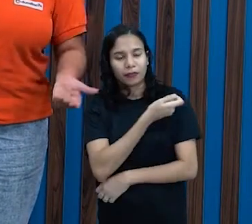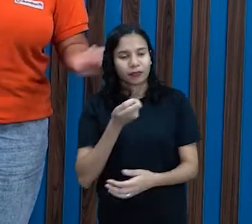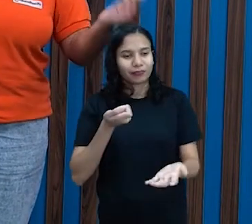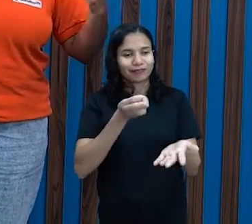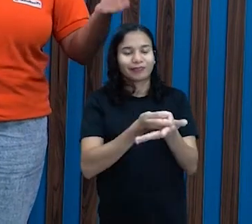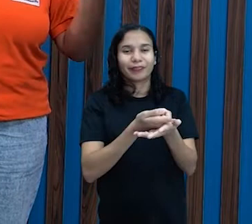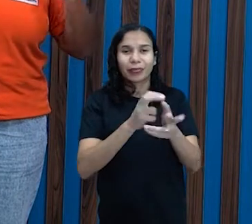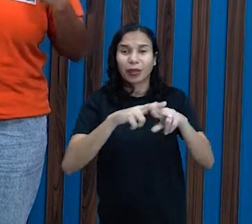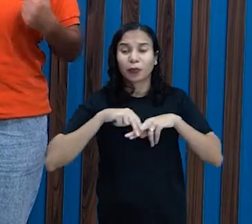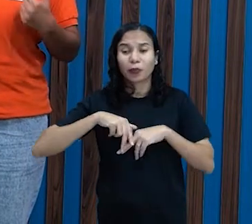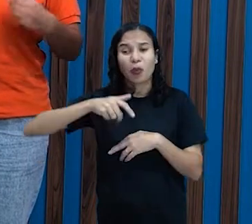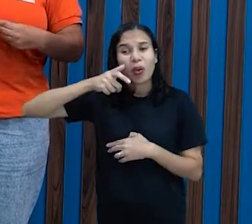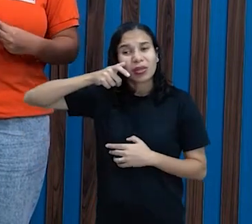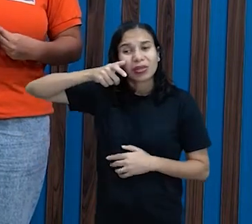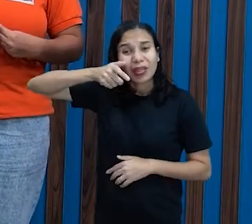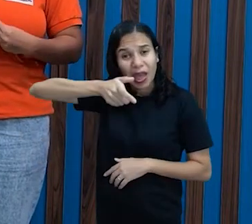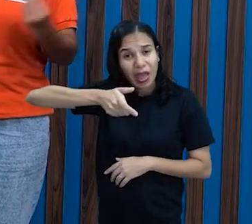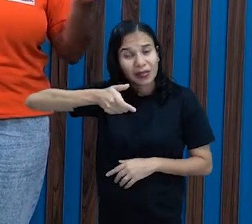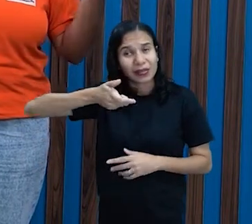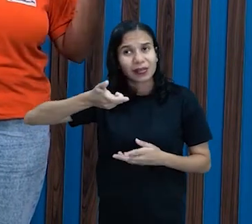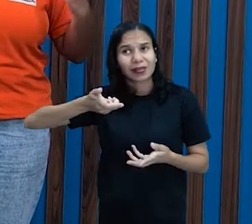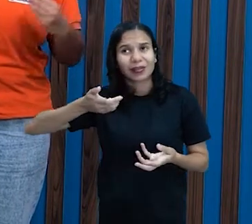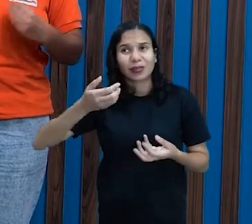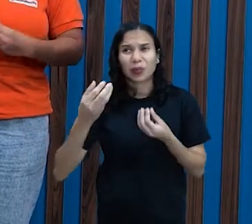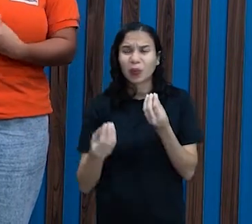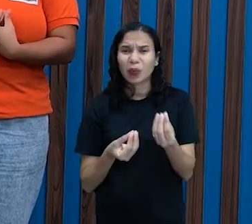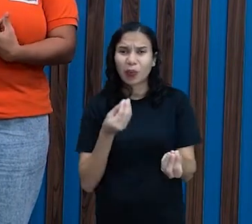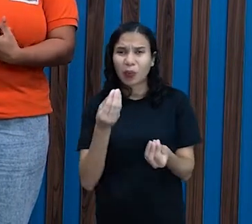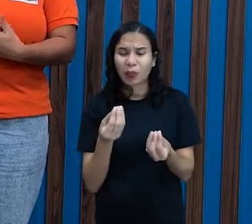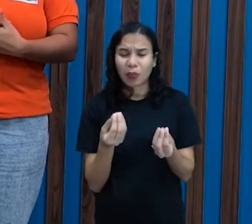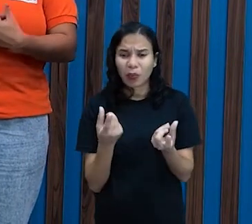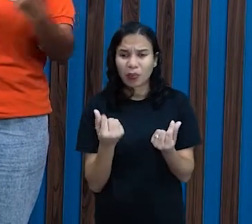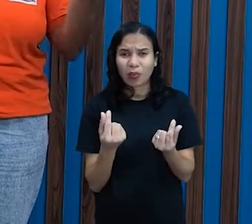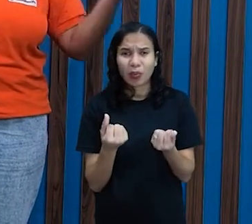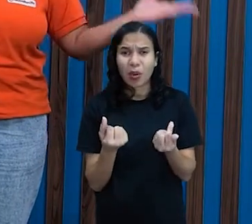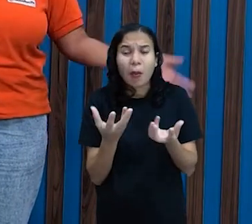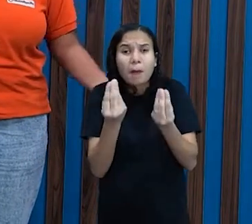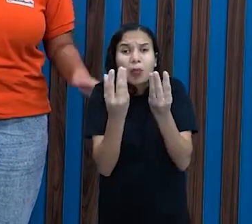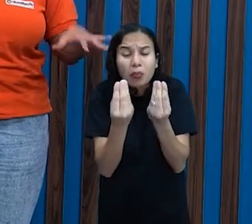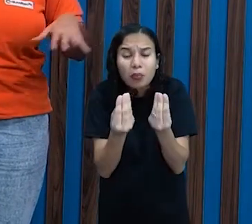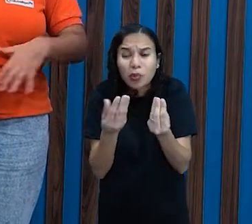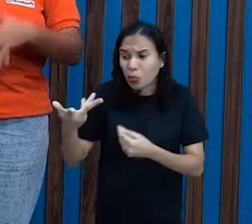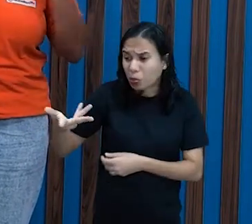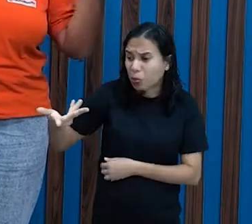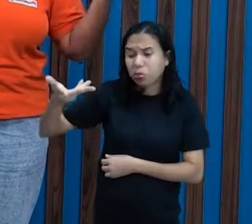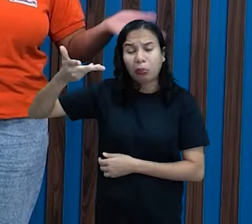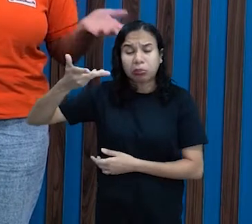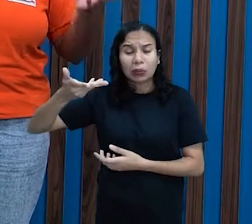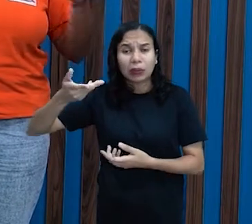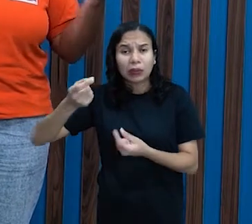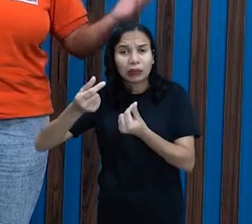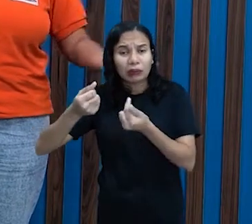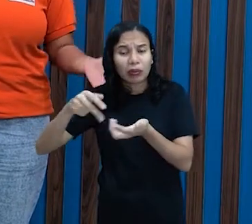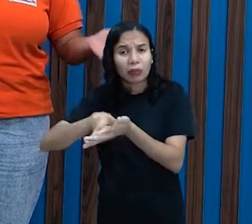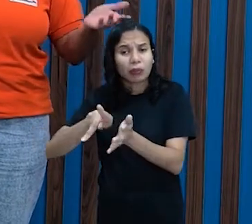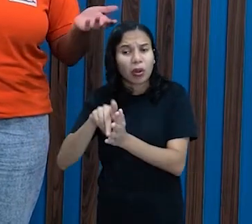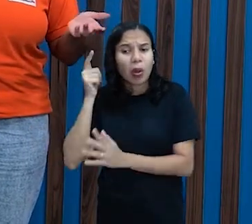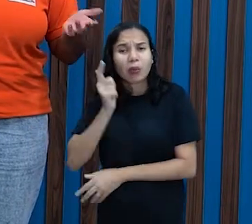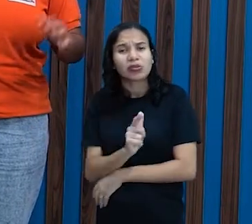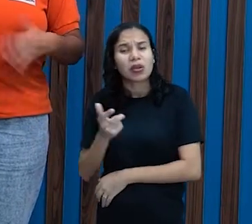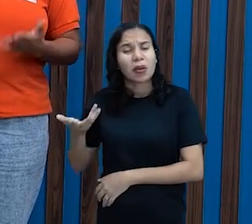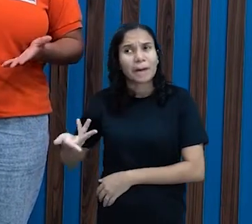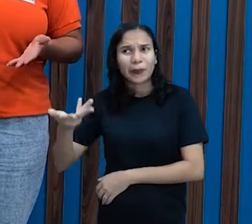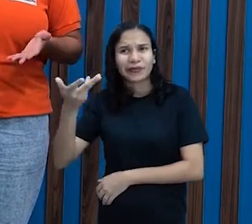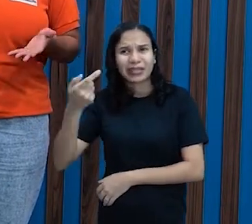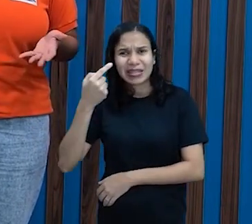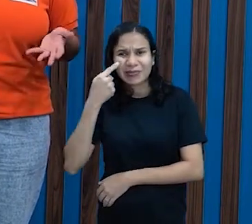Então, qual o interesse seria, sei lá, talvez produzir, gastar centenas de milhares de dinheiros